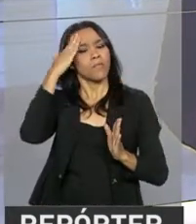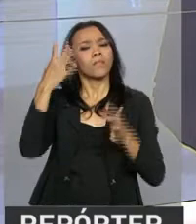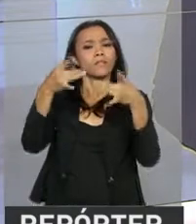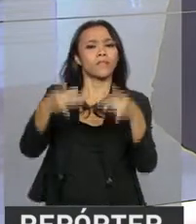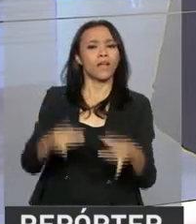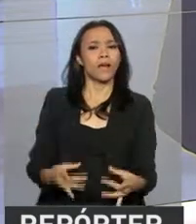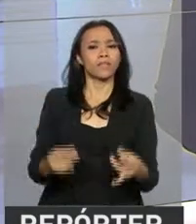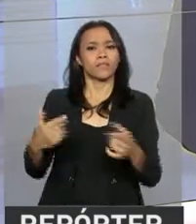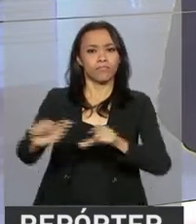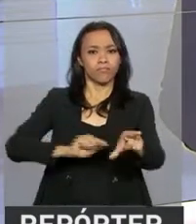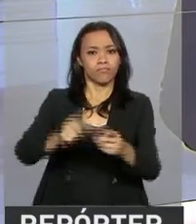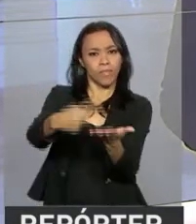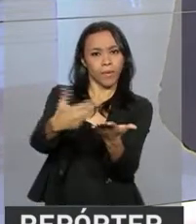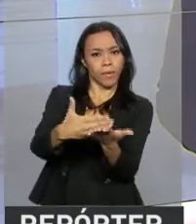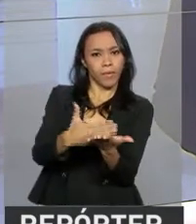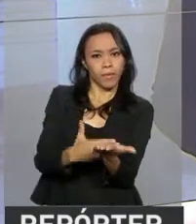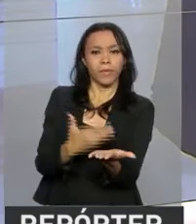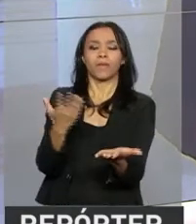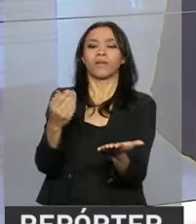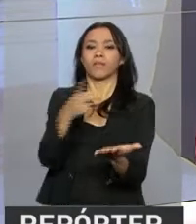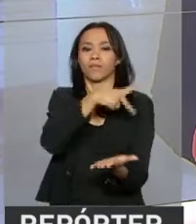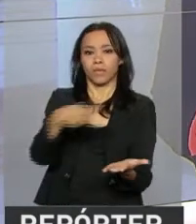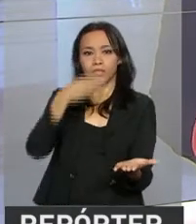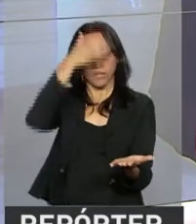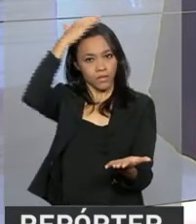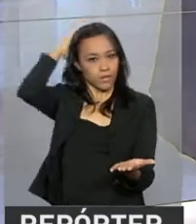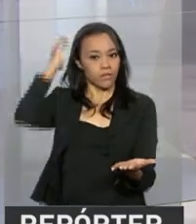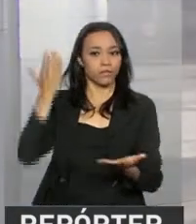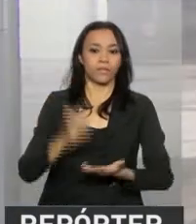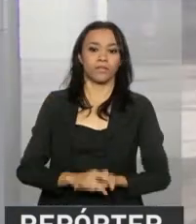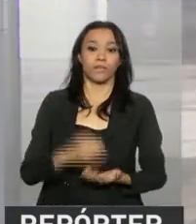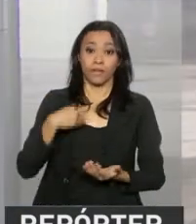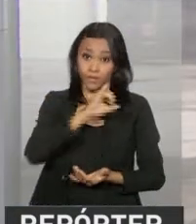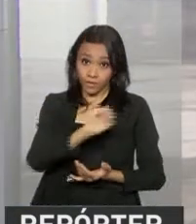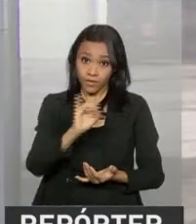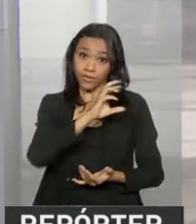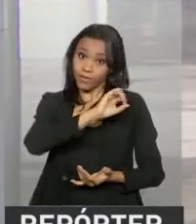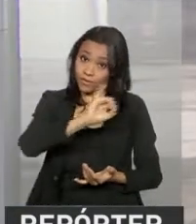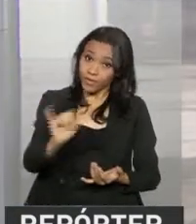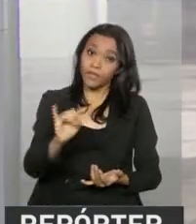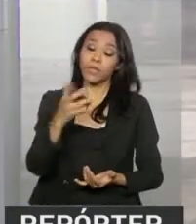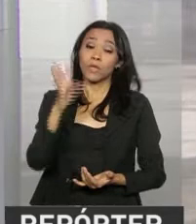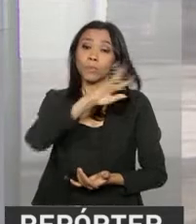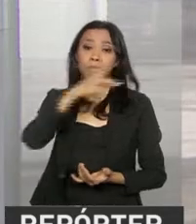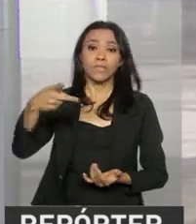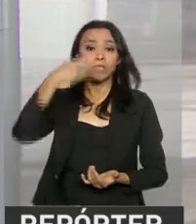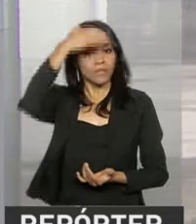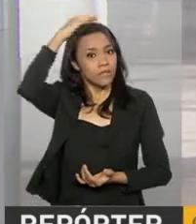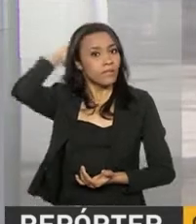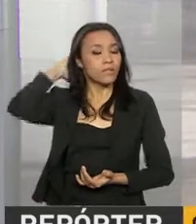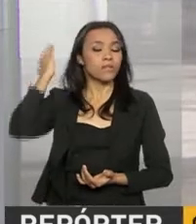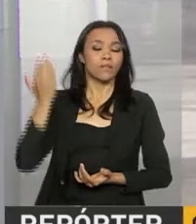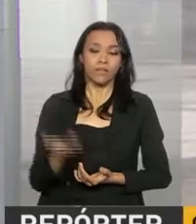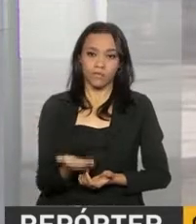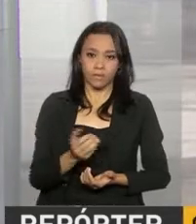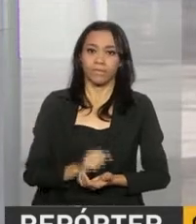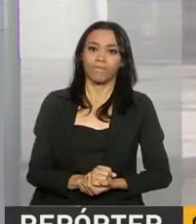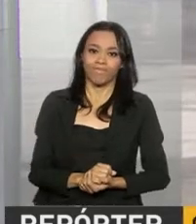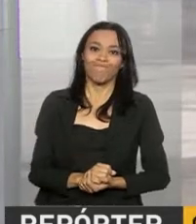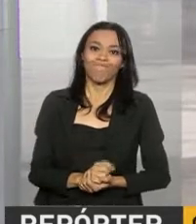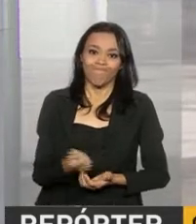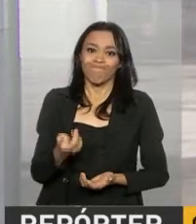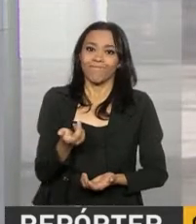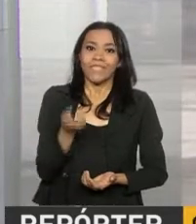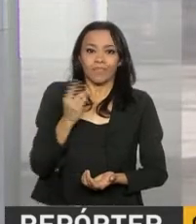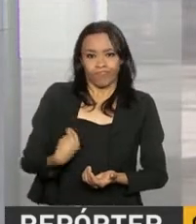presidente em exercício Michel Temer Oi Gabriela Oi Renata Olha o presidente Michel Temer presidente em exercício Michel Temer